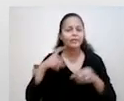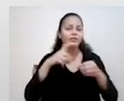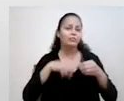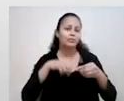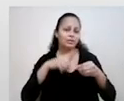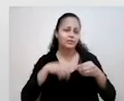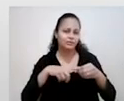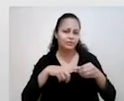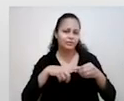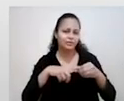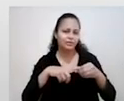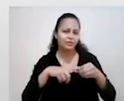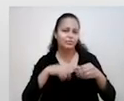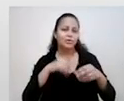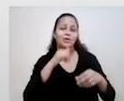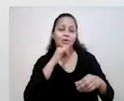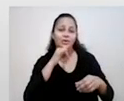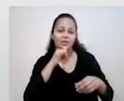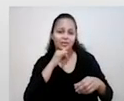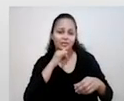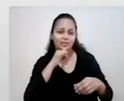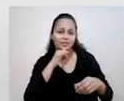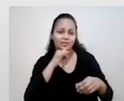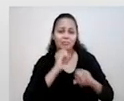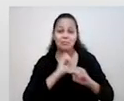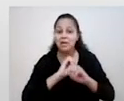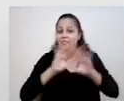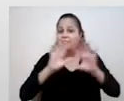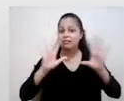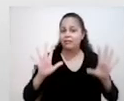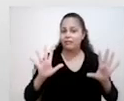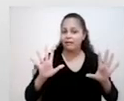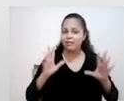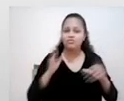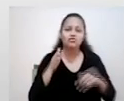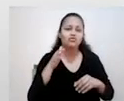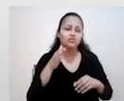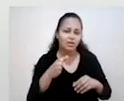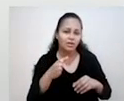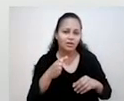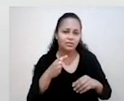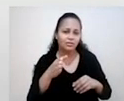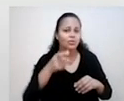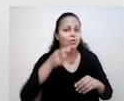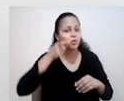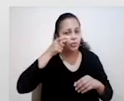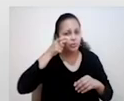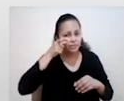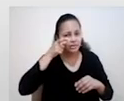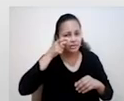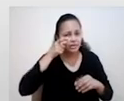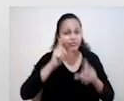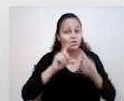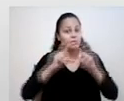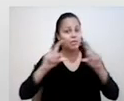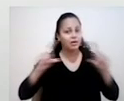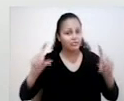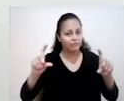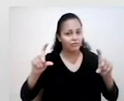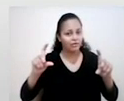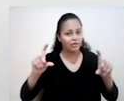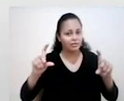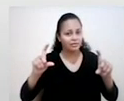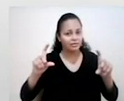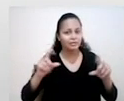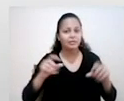assim, ele ficava dando exemplos e podia ser muito mais claro e mais direto. Observem como uma frase concisa é bem mais fácil de compreender. Olha,